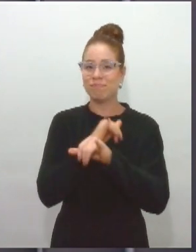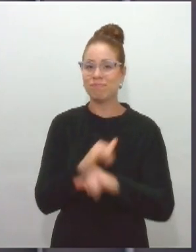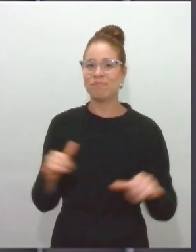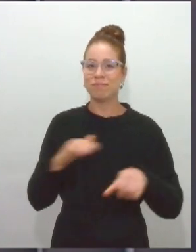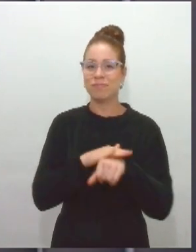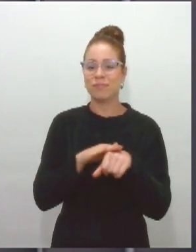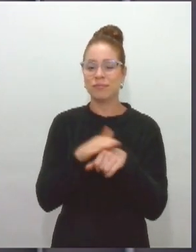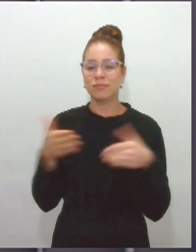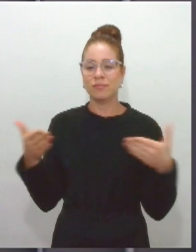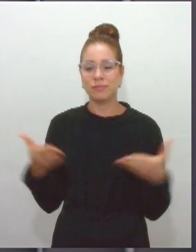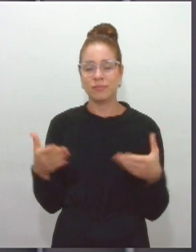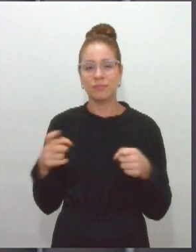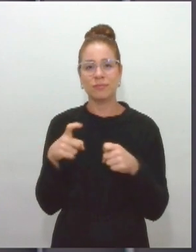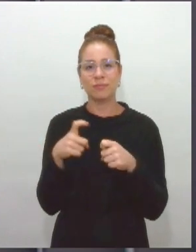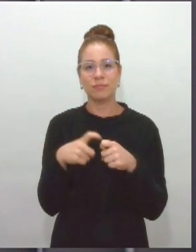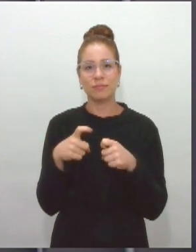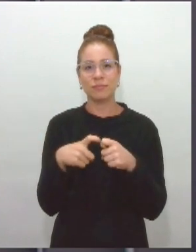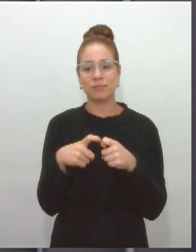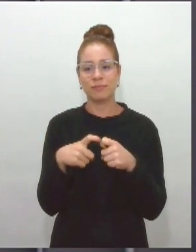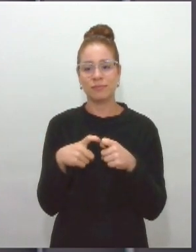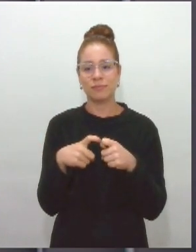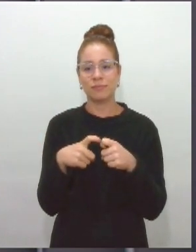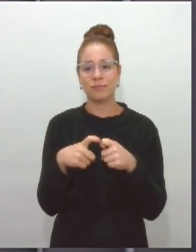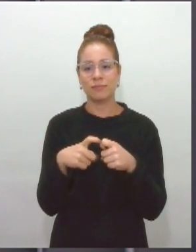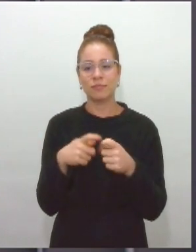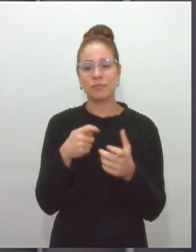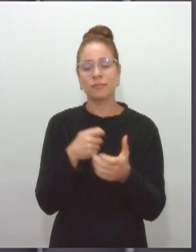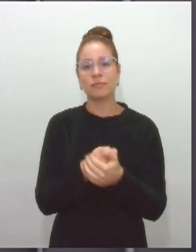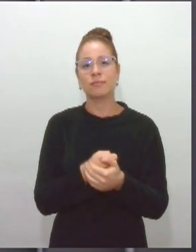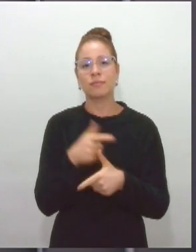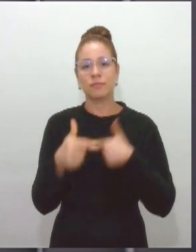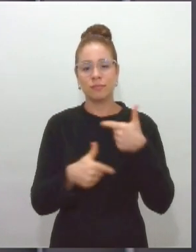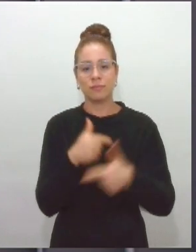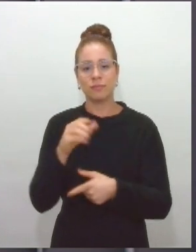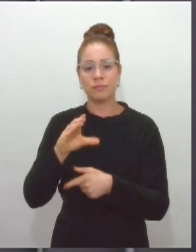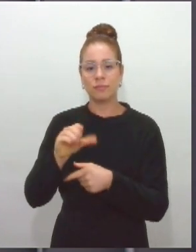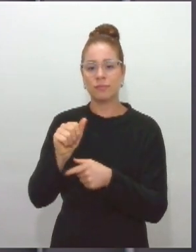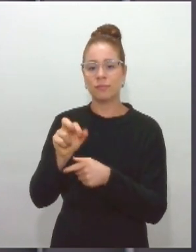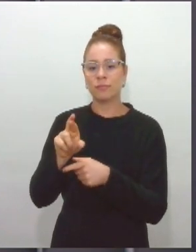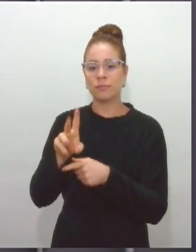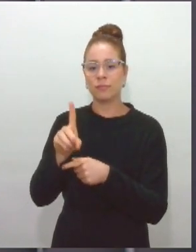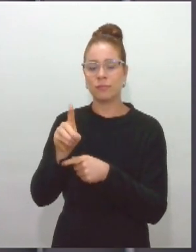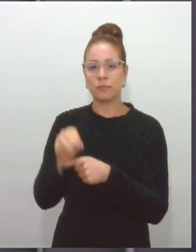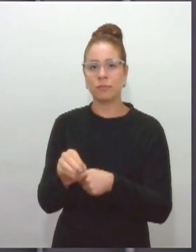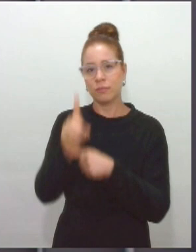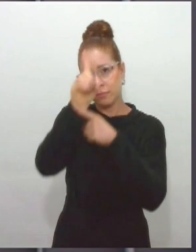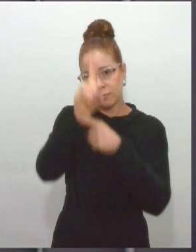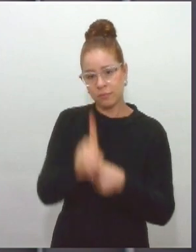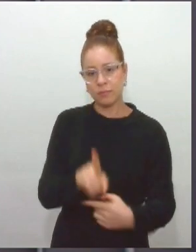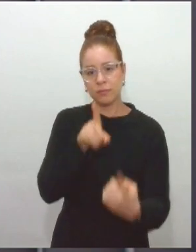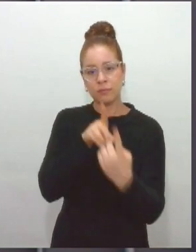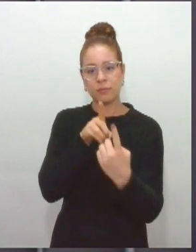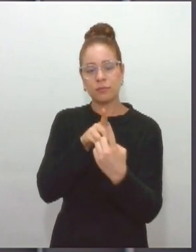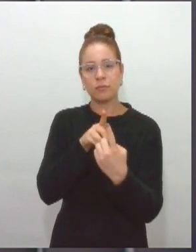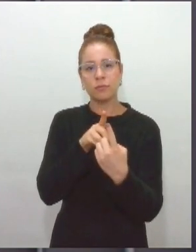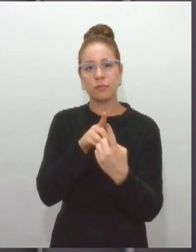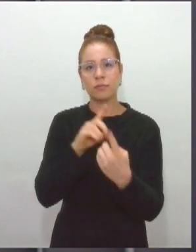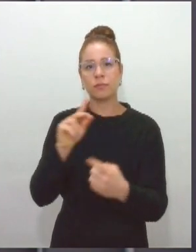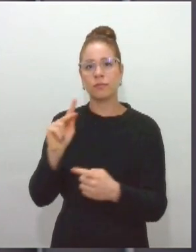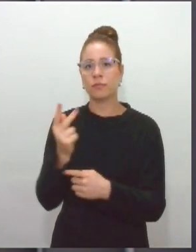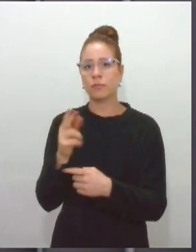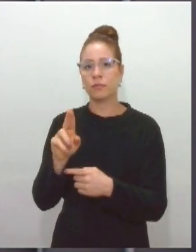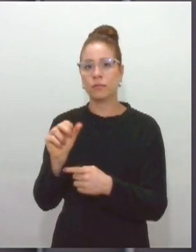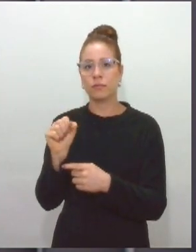agora com o médico intensivista Carlos Torres, que é o diretor assistencial do UZI. Muito boa noite,